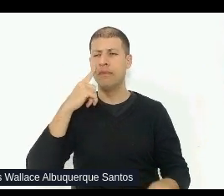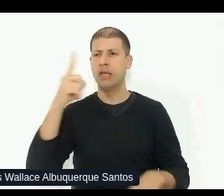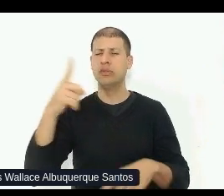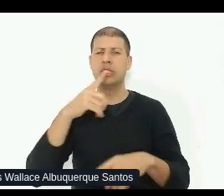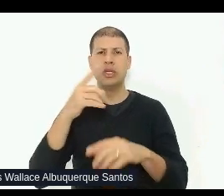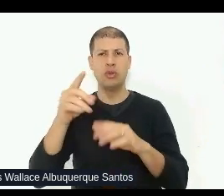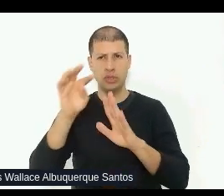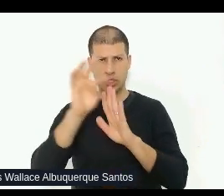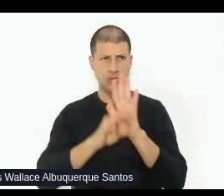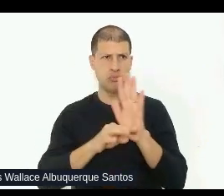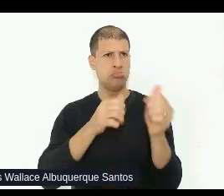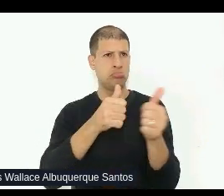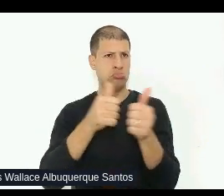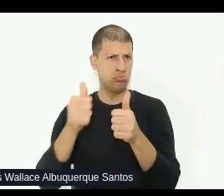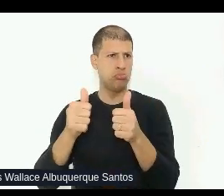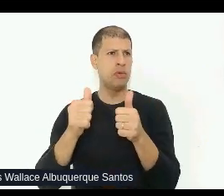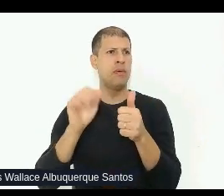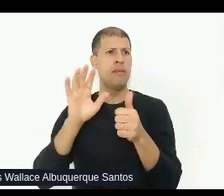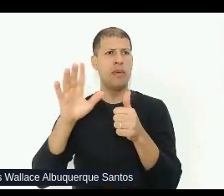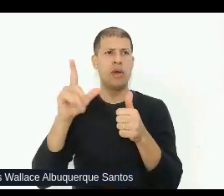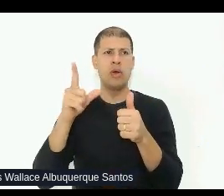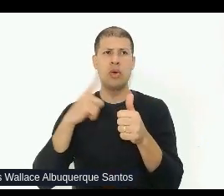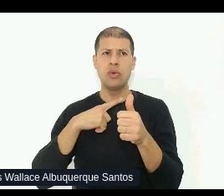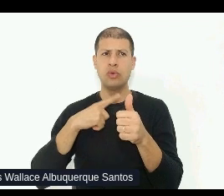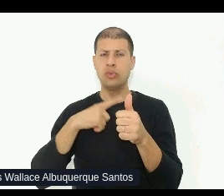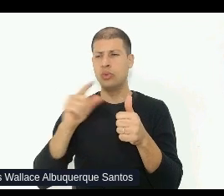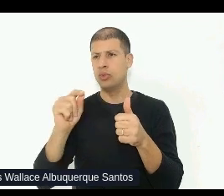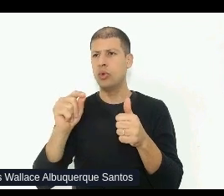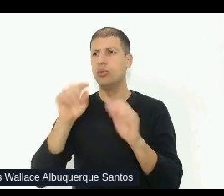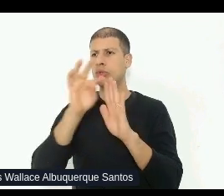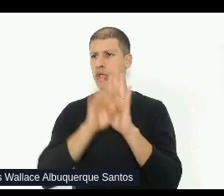ali, era um texto acessível,